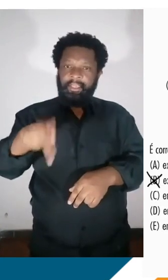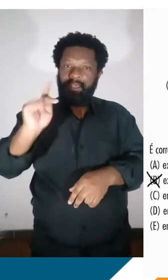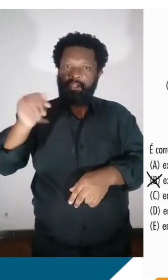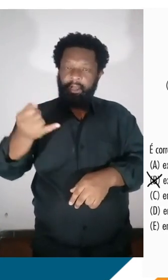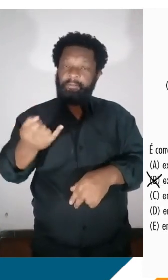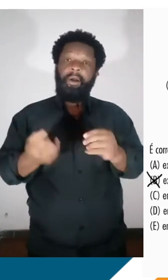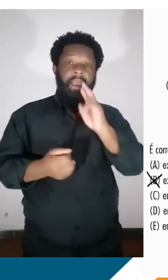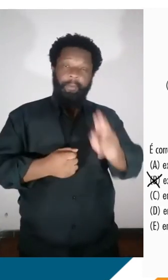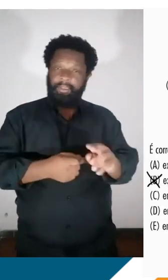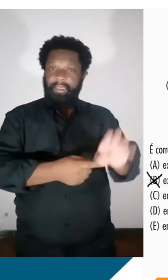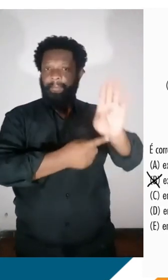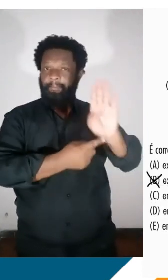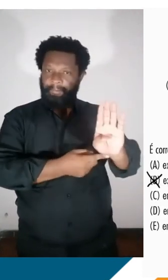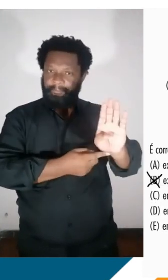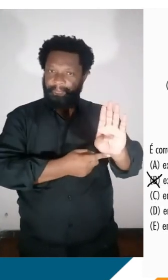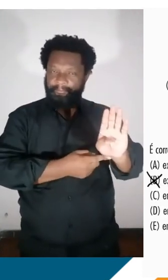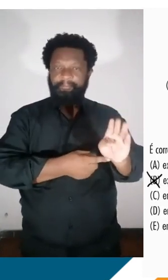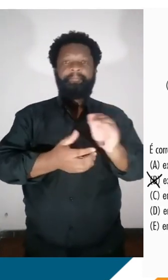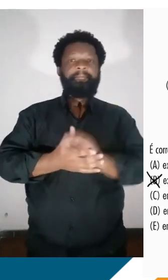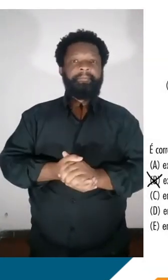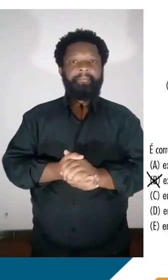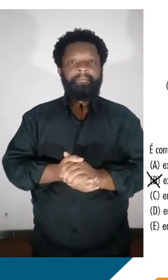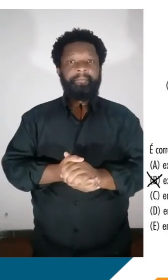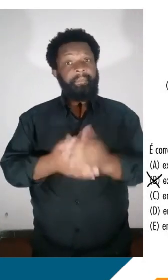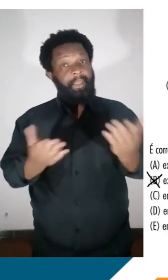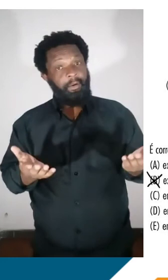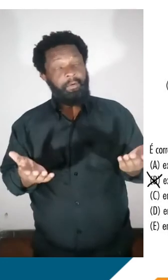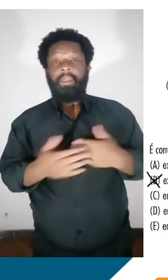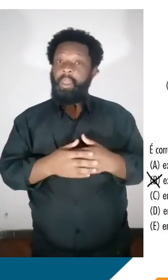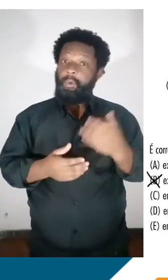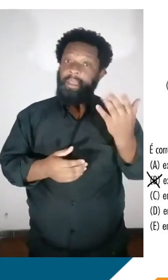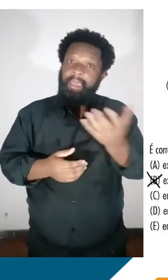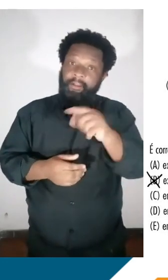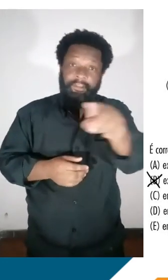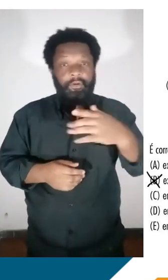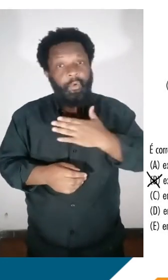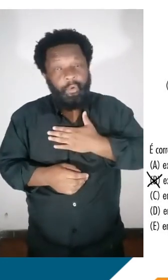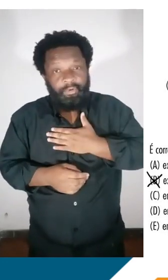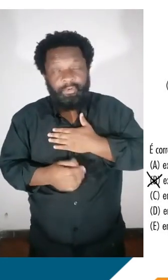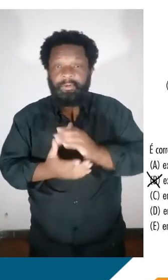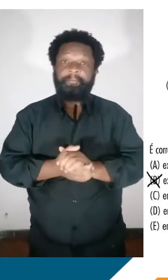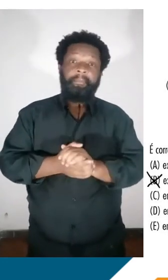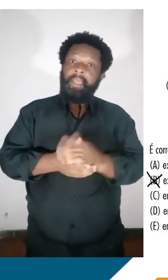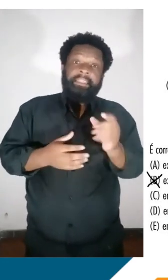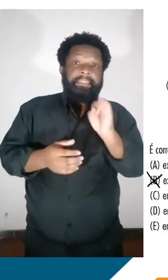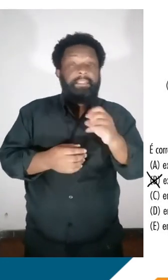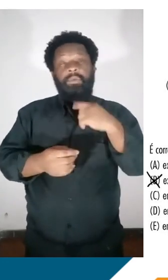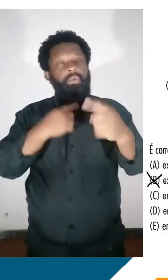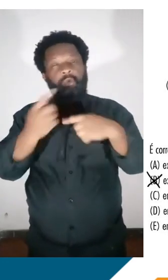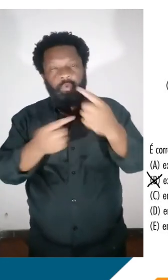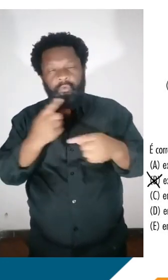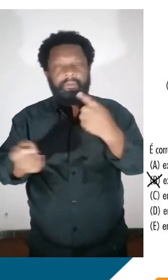é o gabarito dessa questão, tá bem? Então, espero que vocês tenham gostado. Qualquer